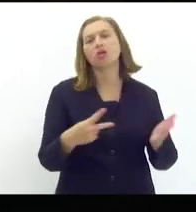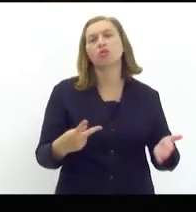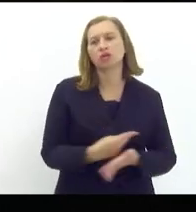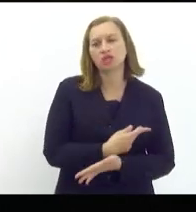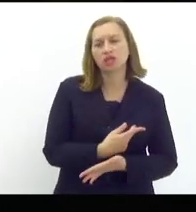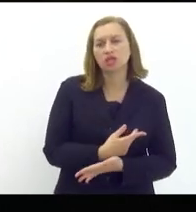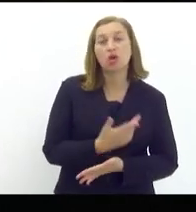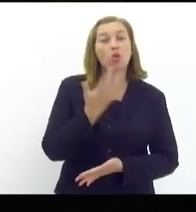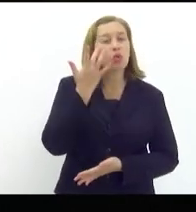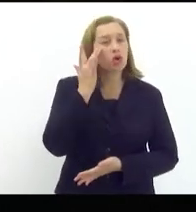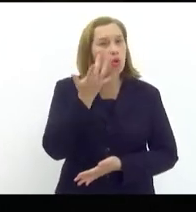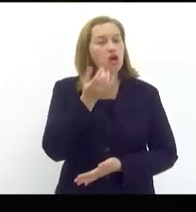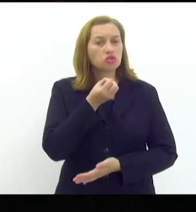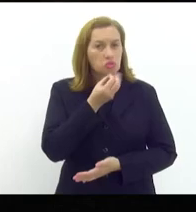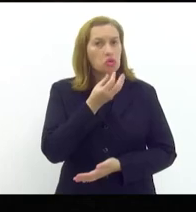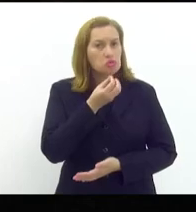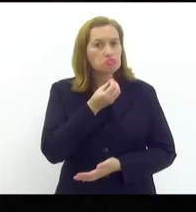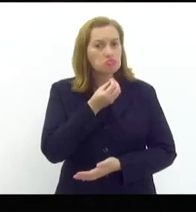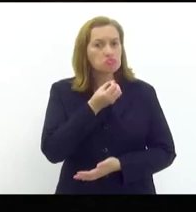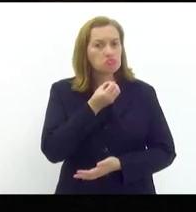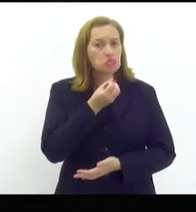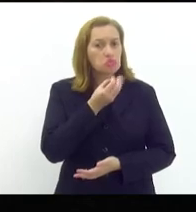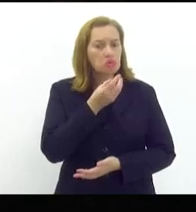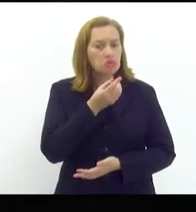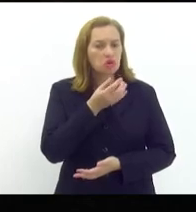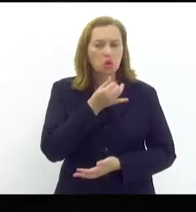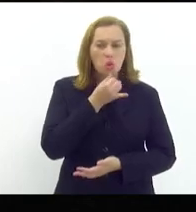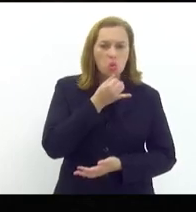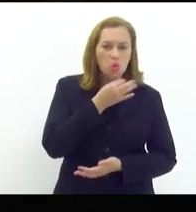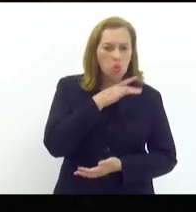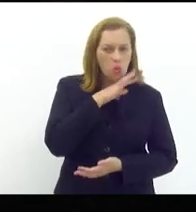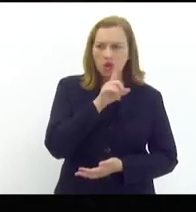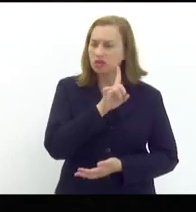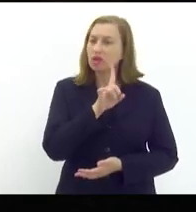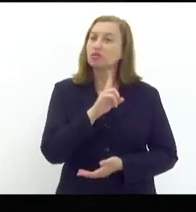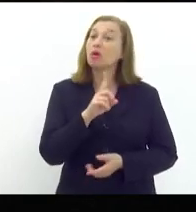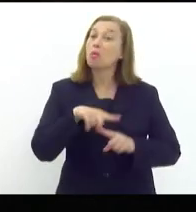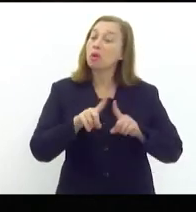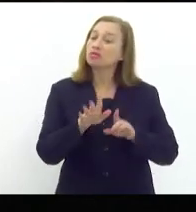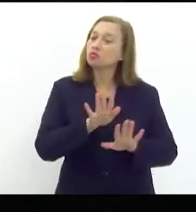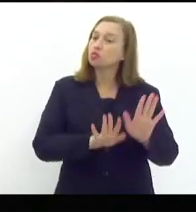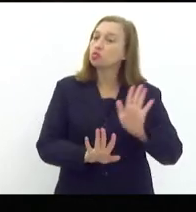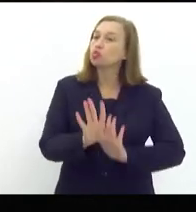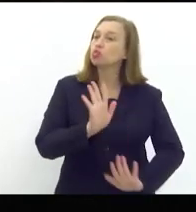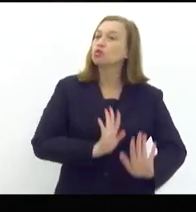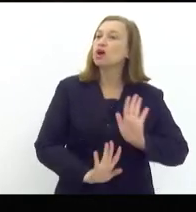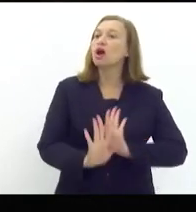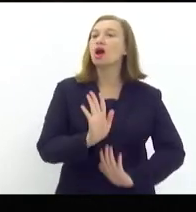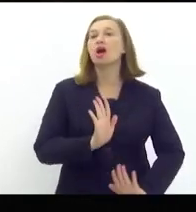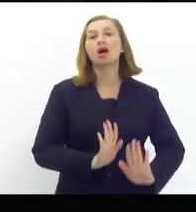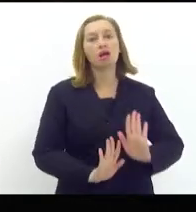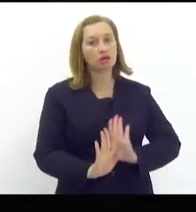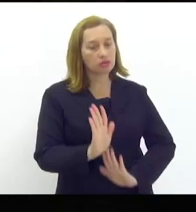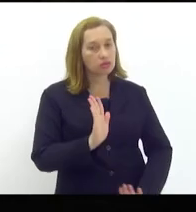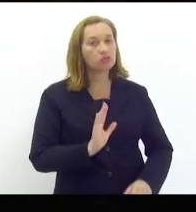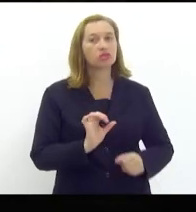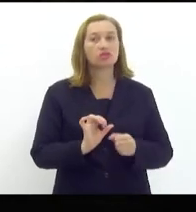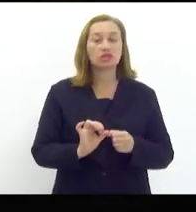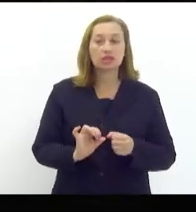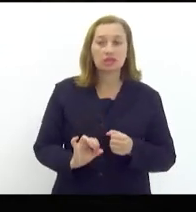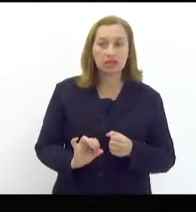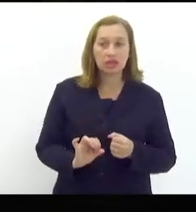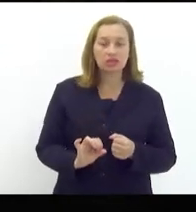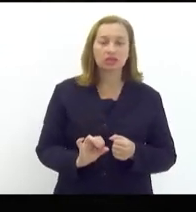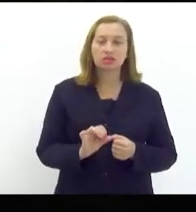e o que eu acho positivo não tô achando negativo mas tem que ter cuidado para fazer isso e